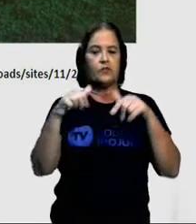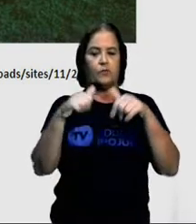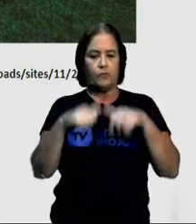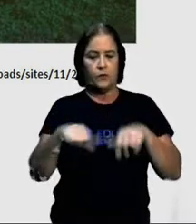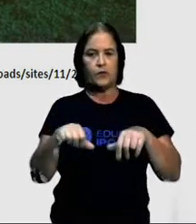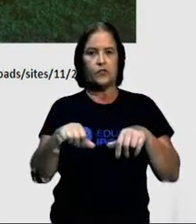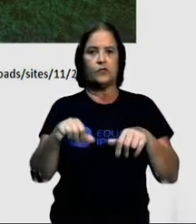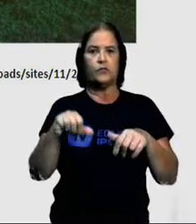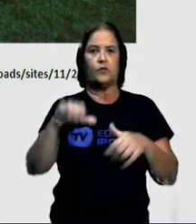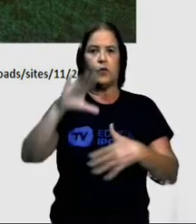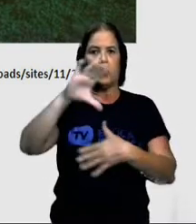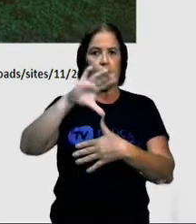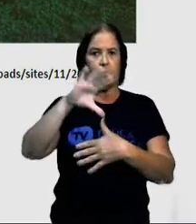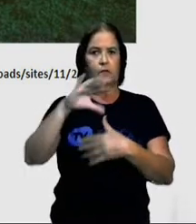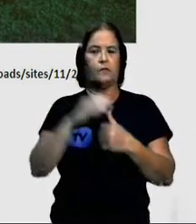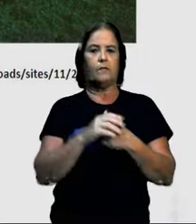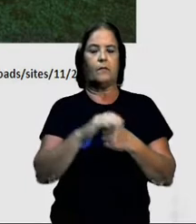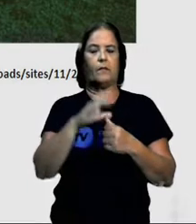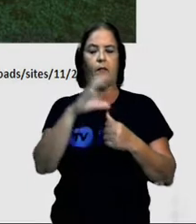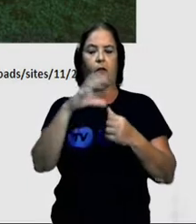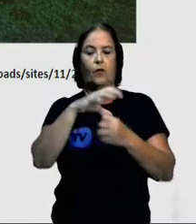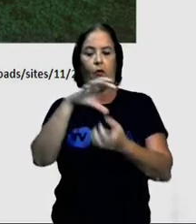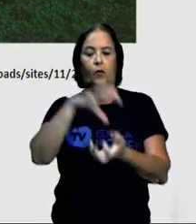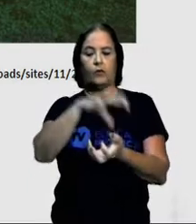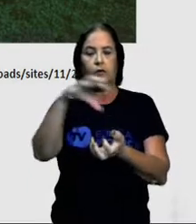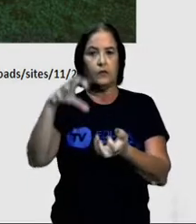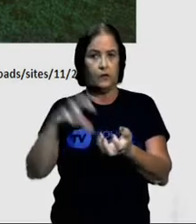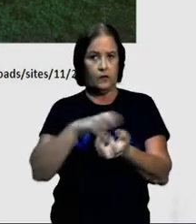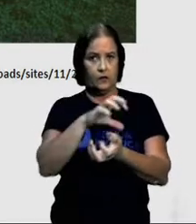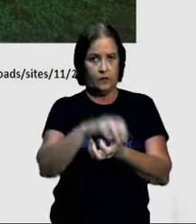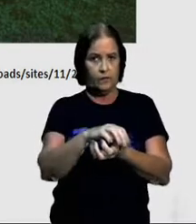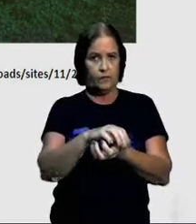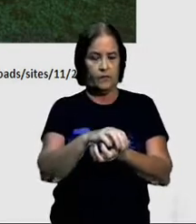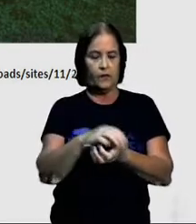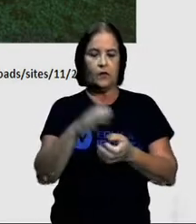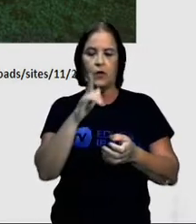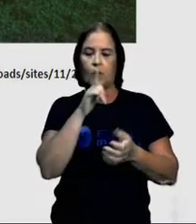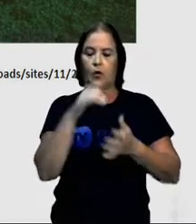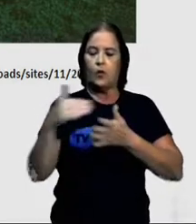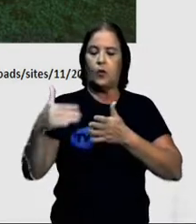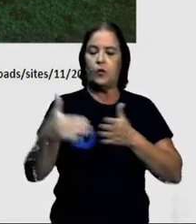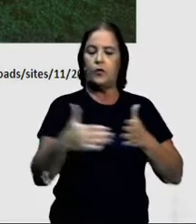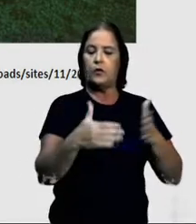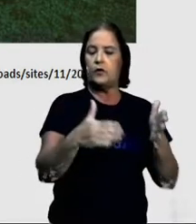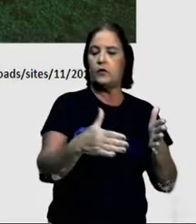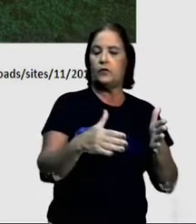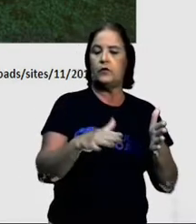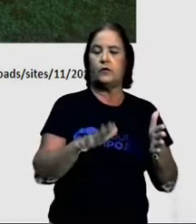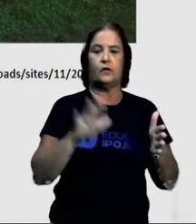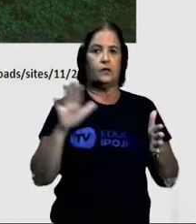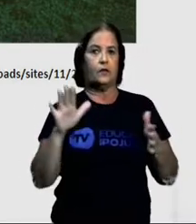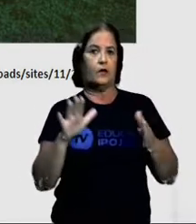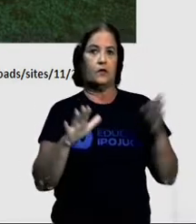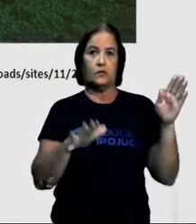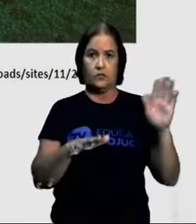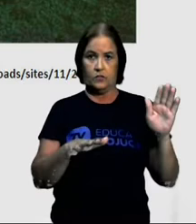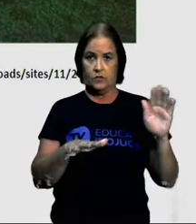rio que está à esquerda do seu vídeo é um rio no